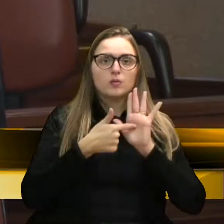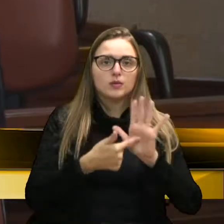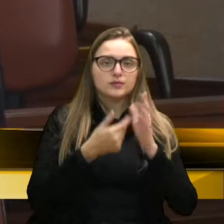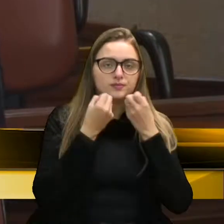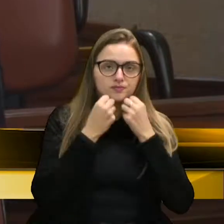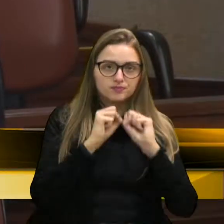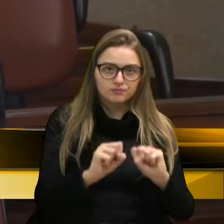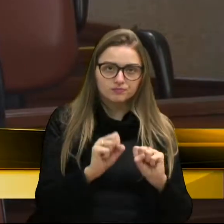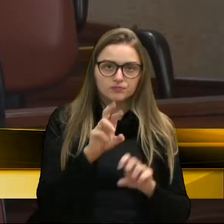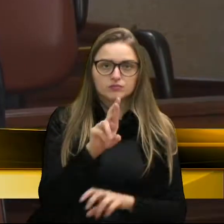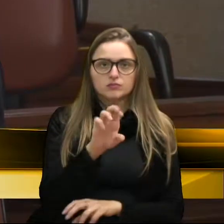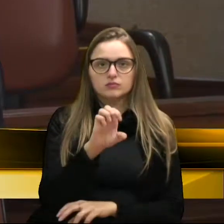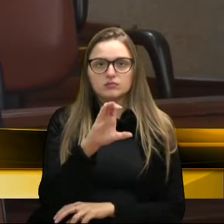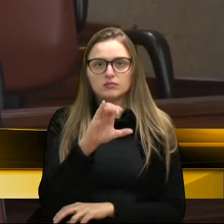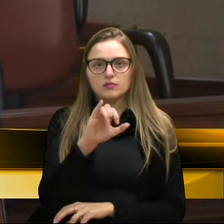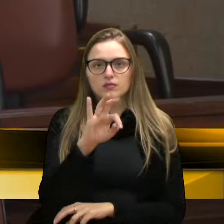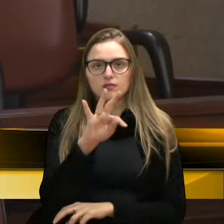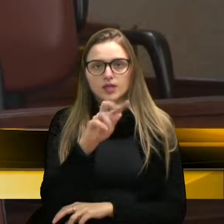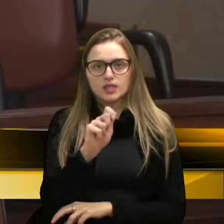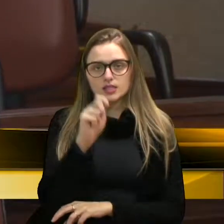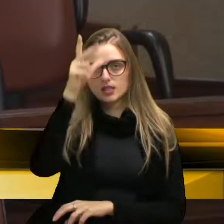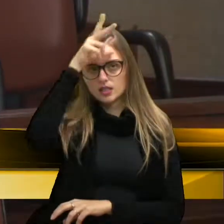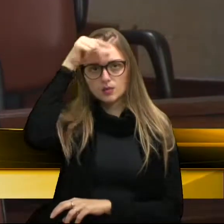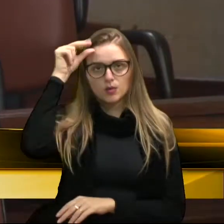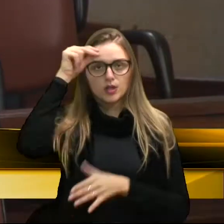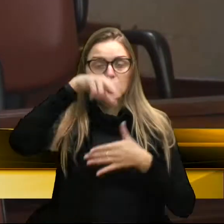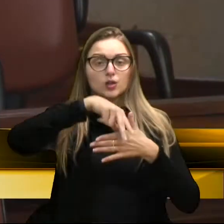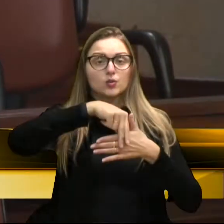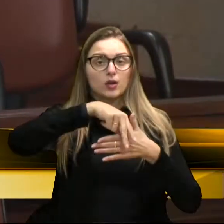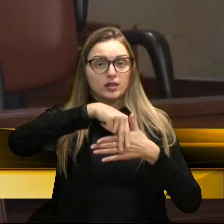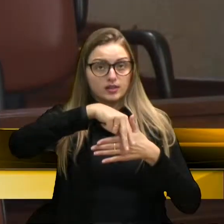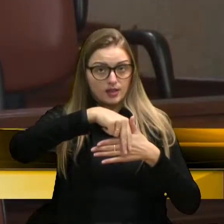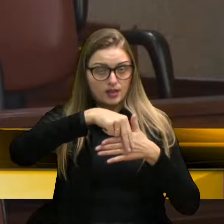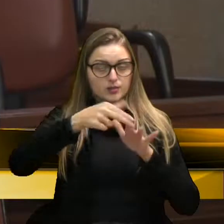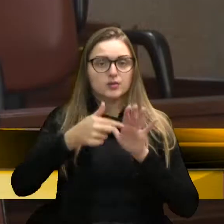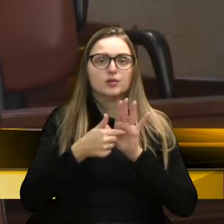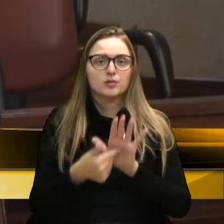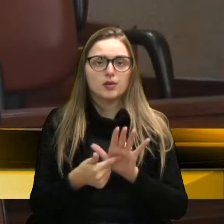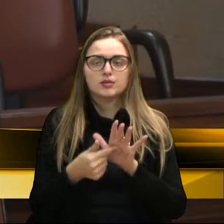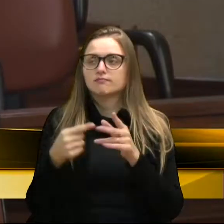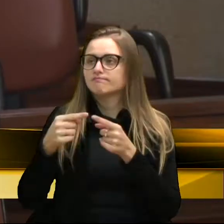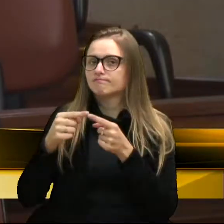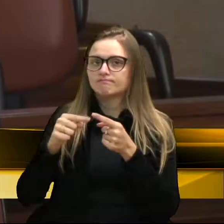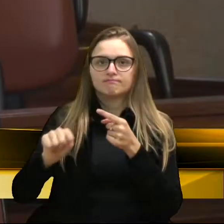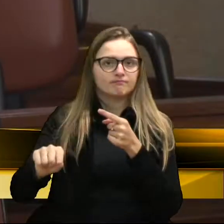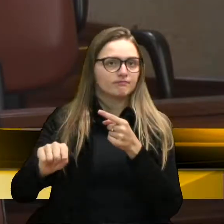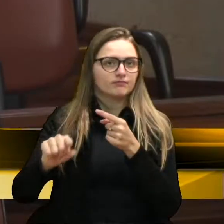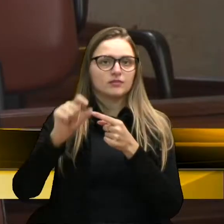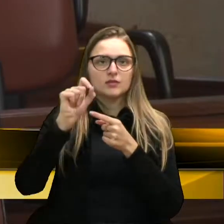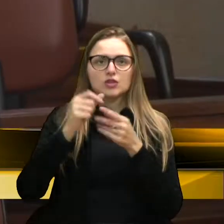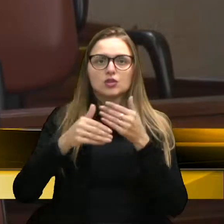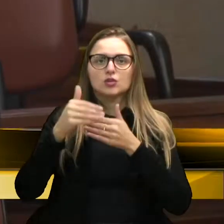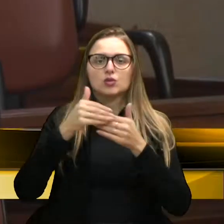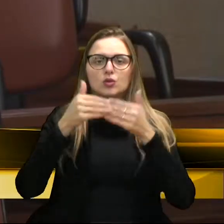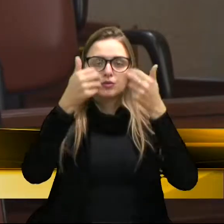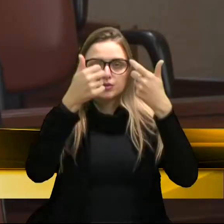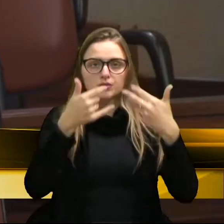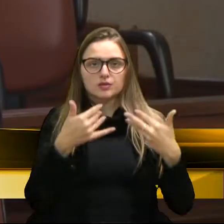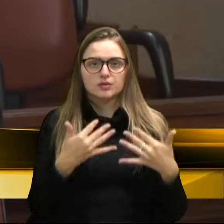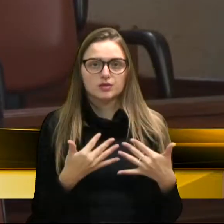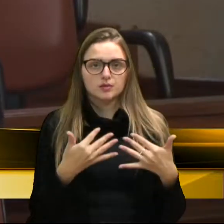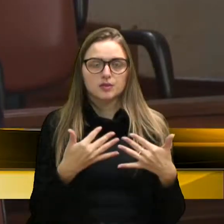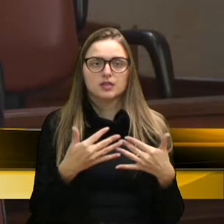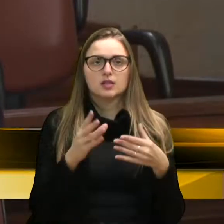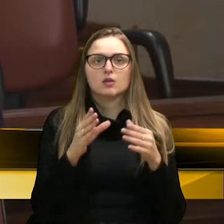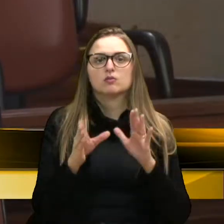Receita Municipal, em parecer que segue anexo, há manifesta divergência entre a exposição de motivos